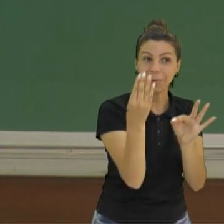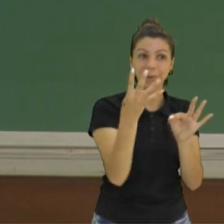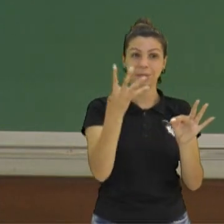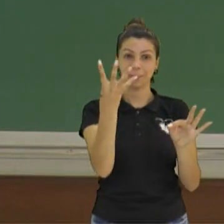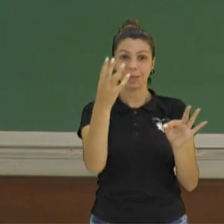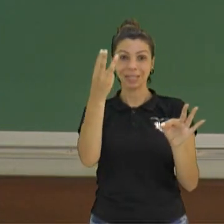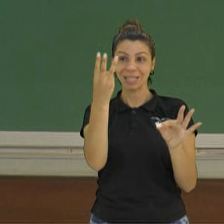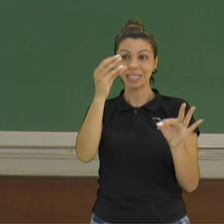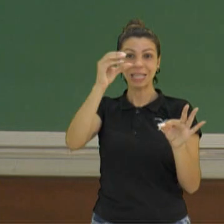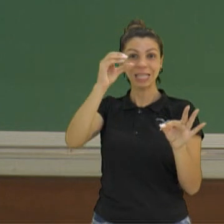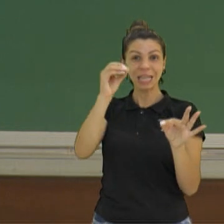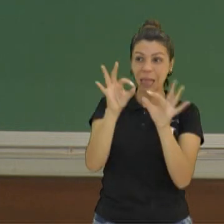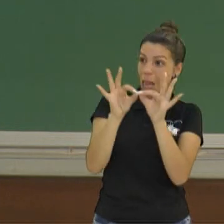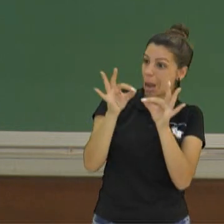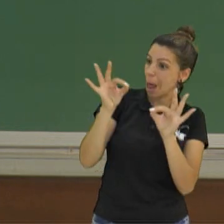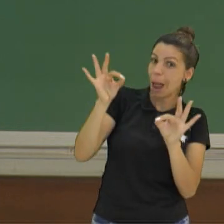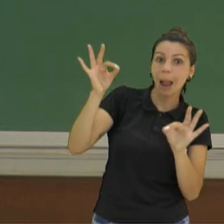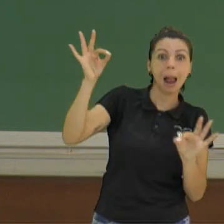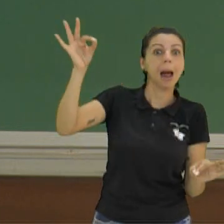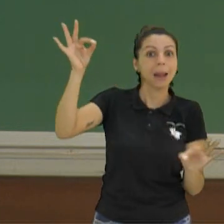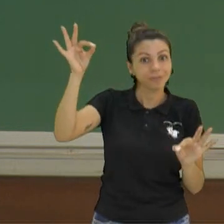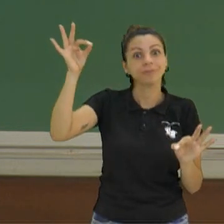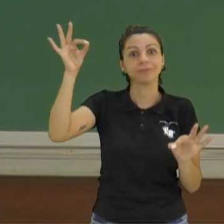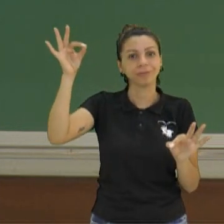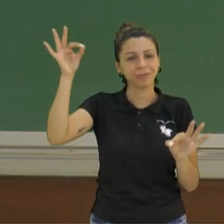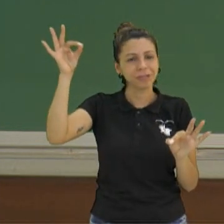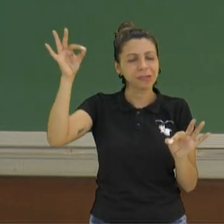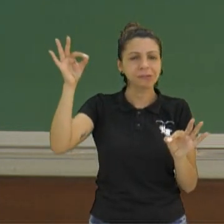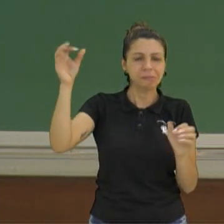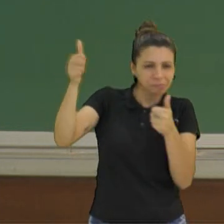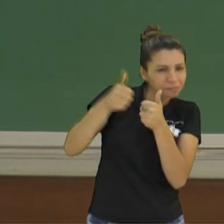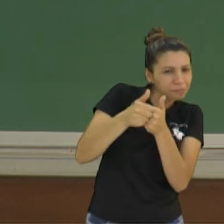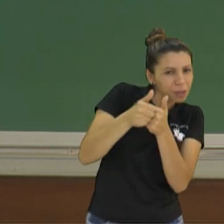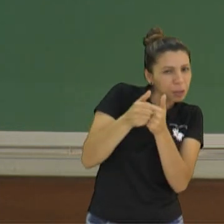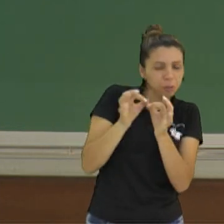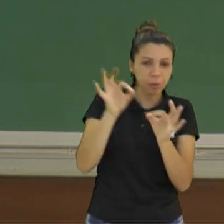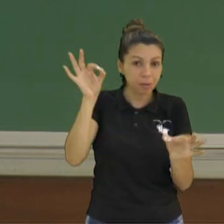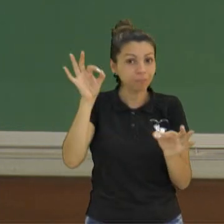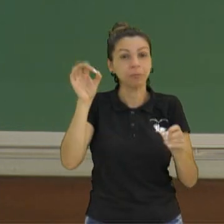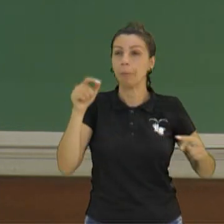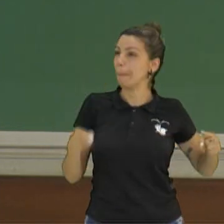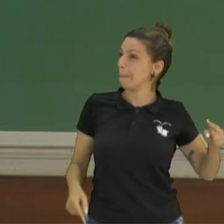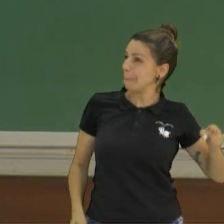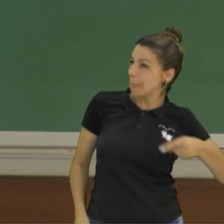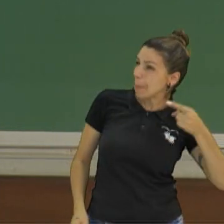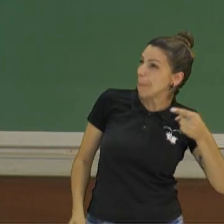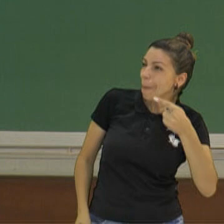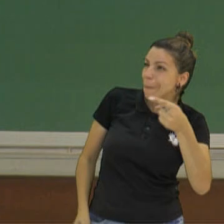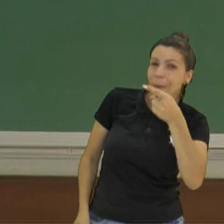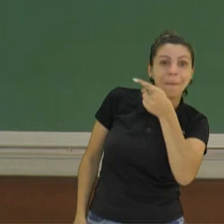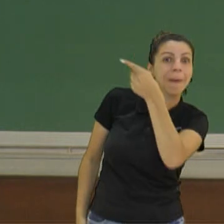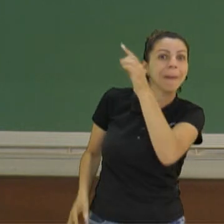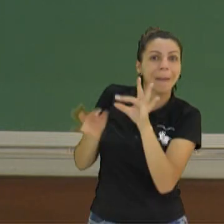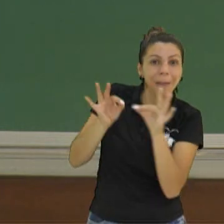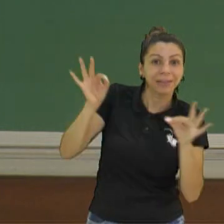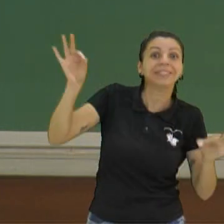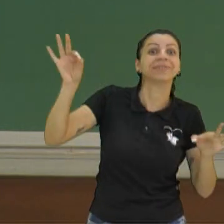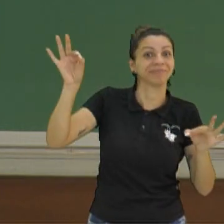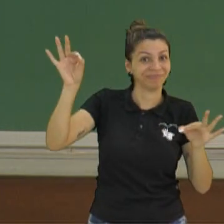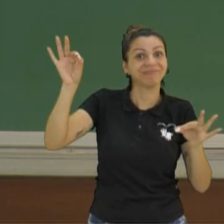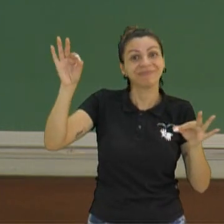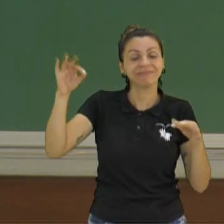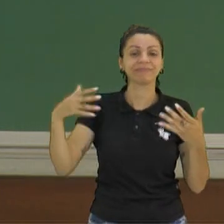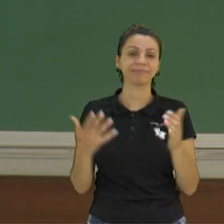1.430.000.000 de quilômetros. É pertinho ou é distante? Bem distante, né? Bem longe, né?